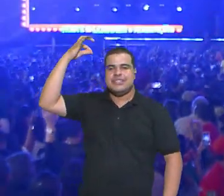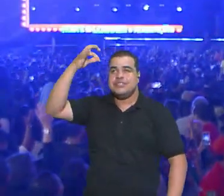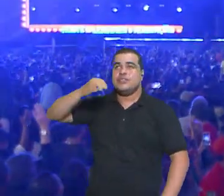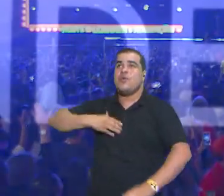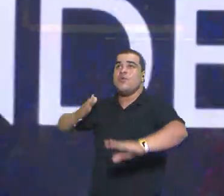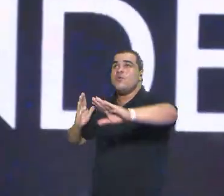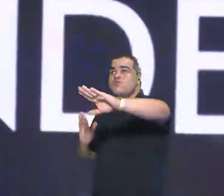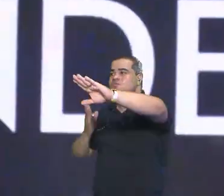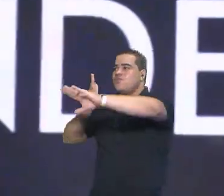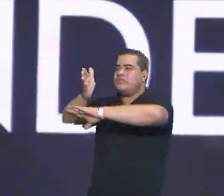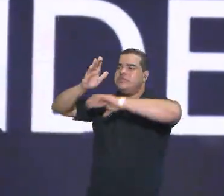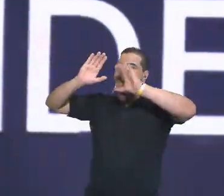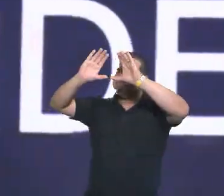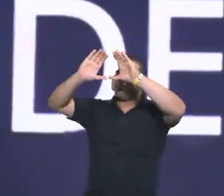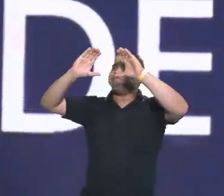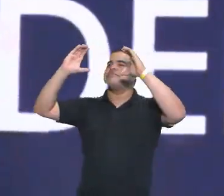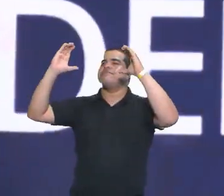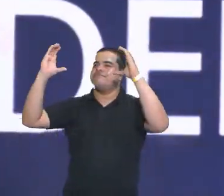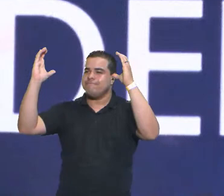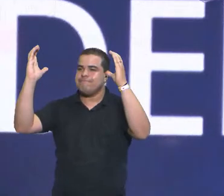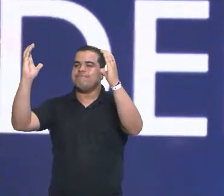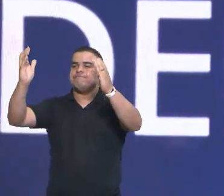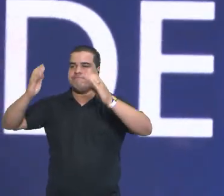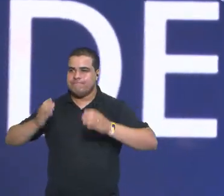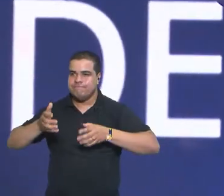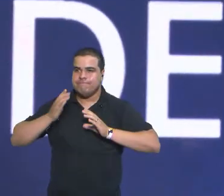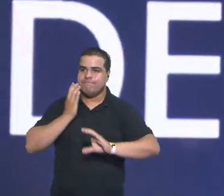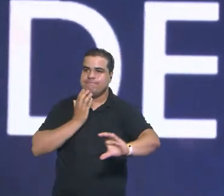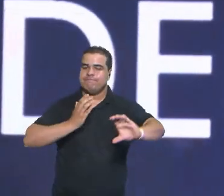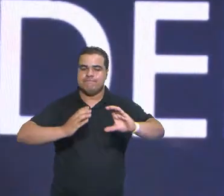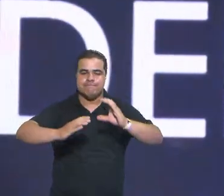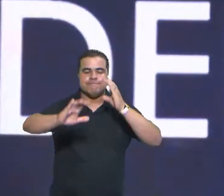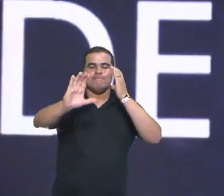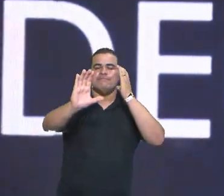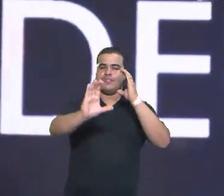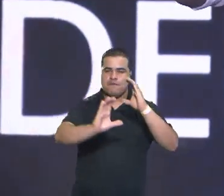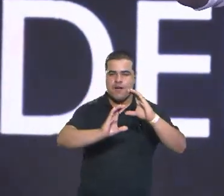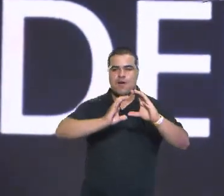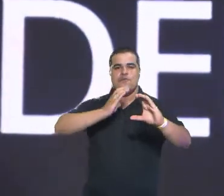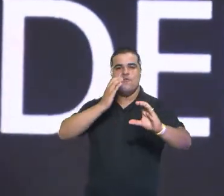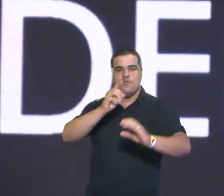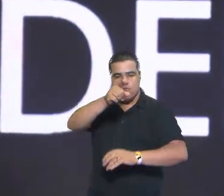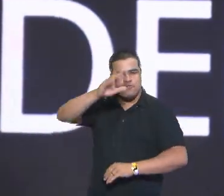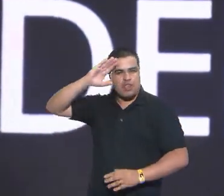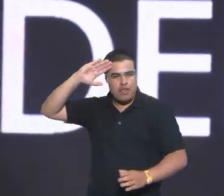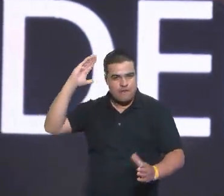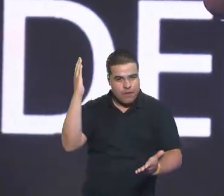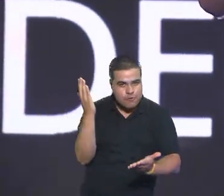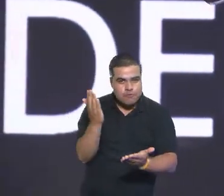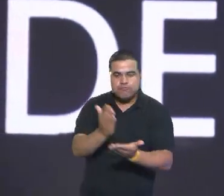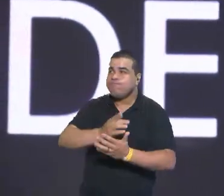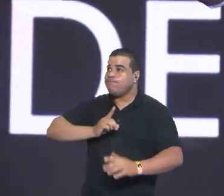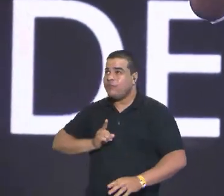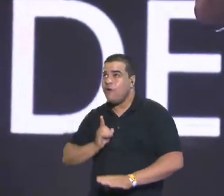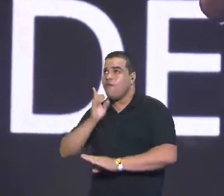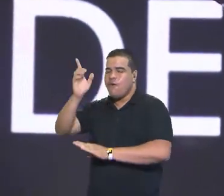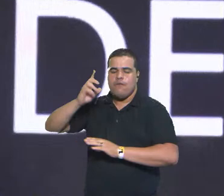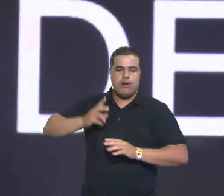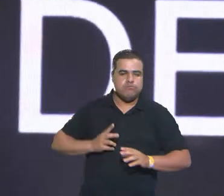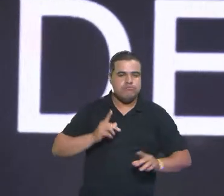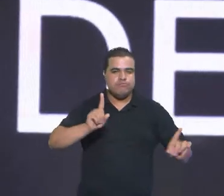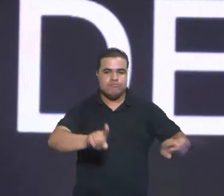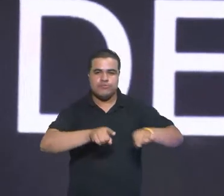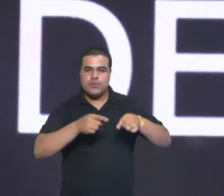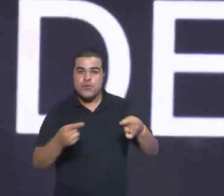a composição do céu vai cantar quem for fiel o hino